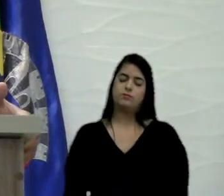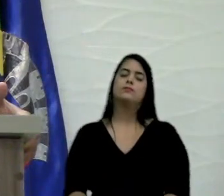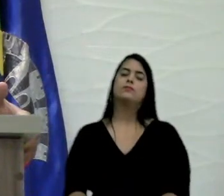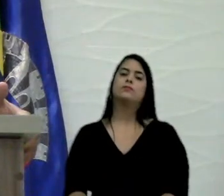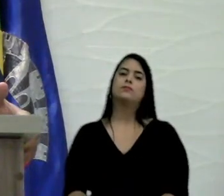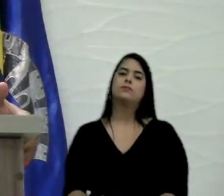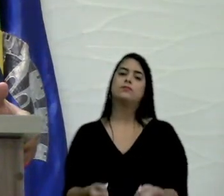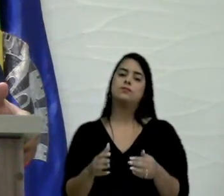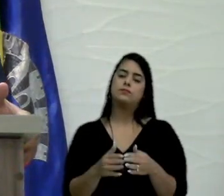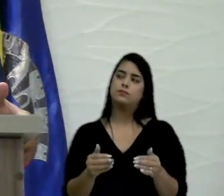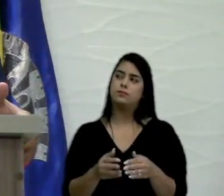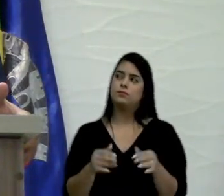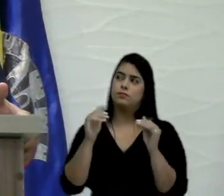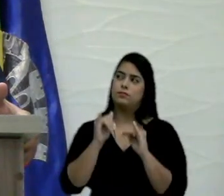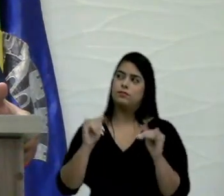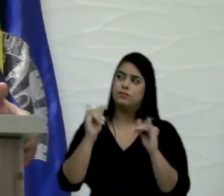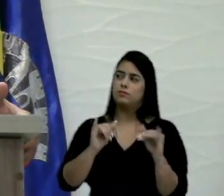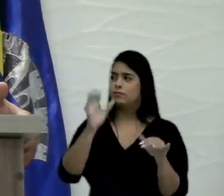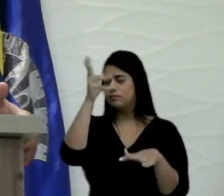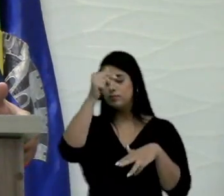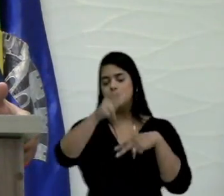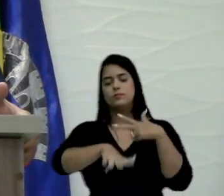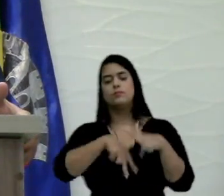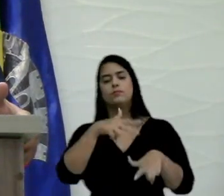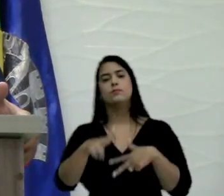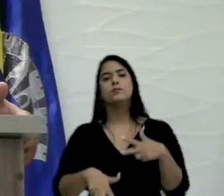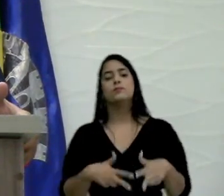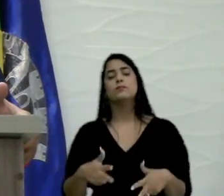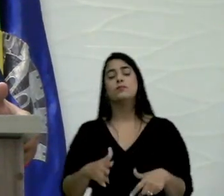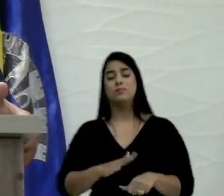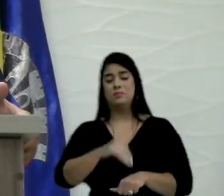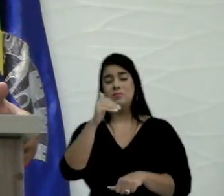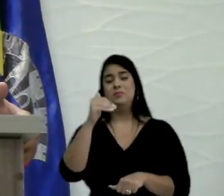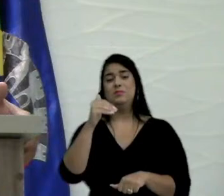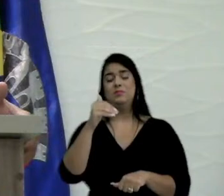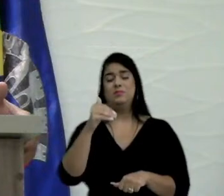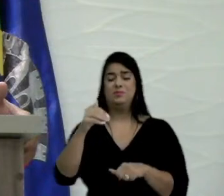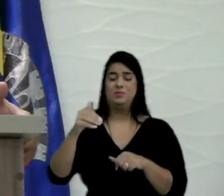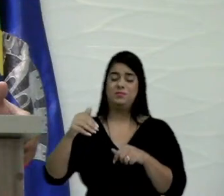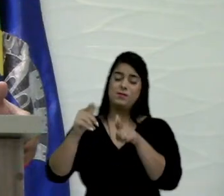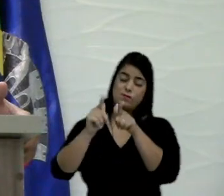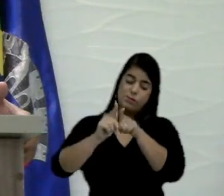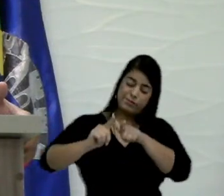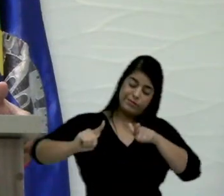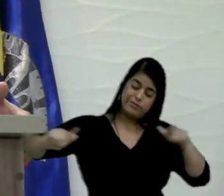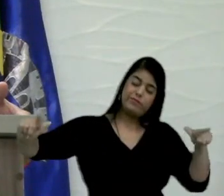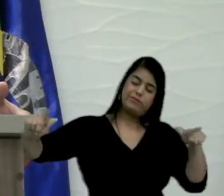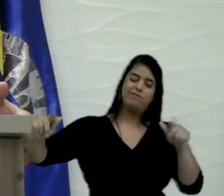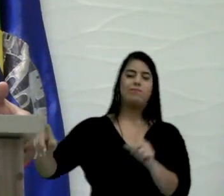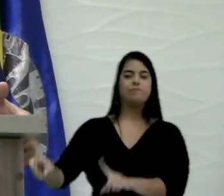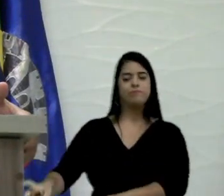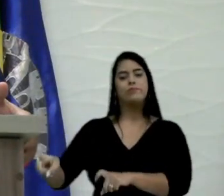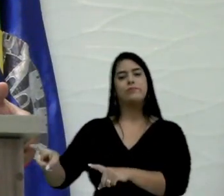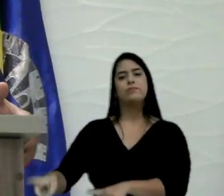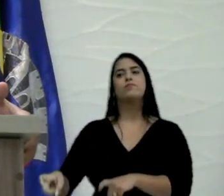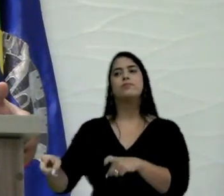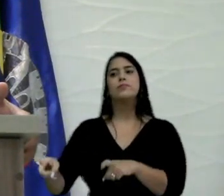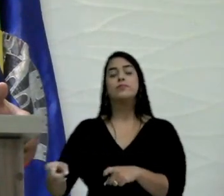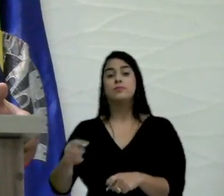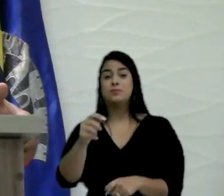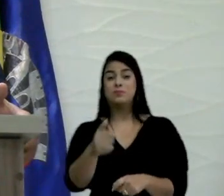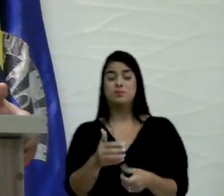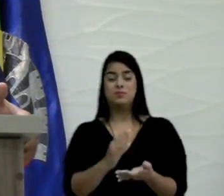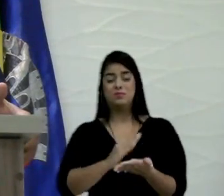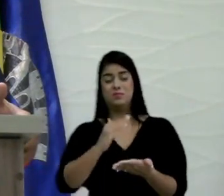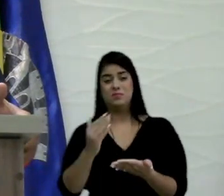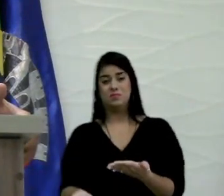inclusive que são Bento nessa região do Agreste é uma das que tem maior zona rural maior espaço rural onde quase a metade do